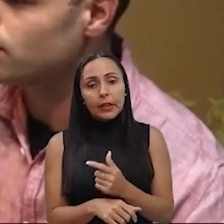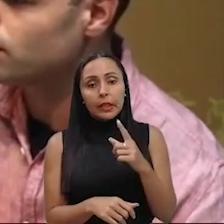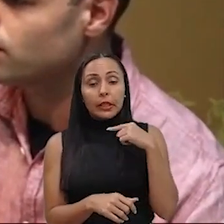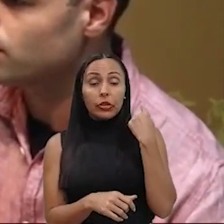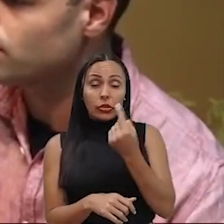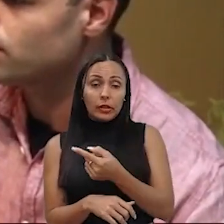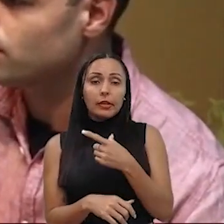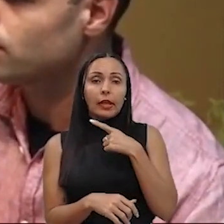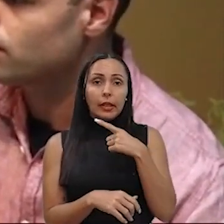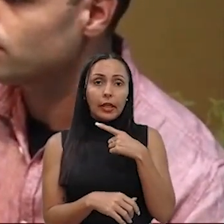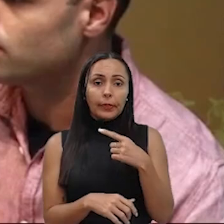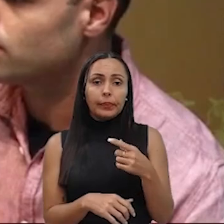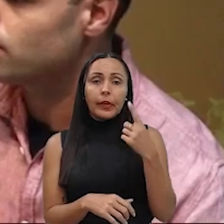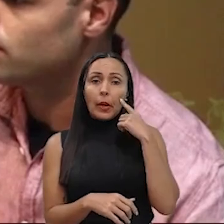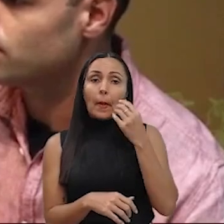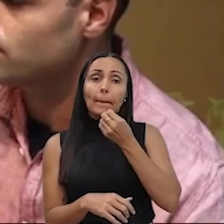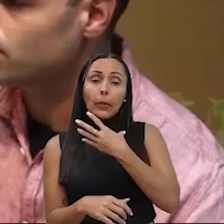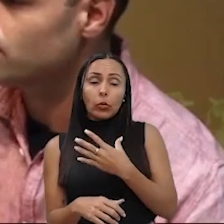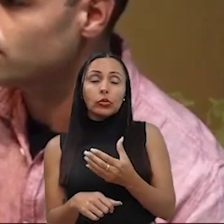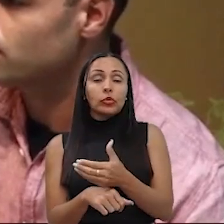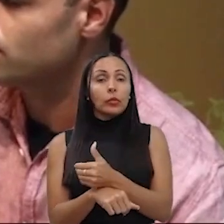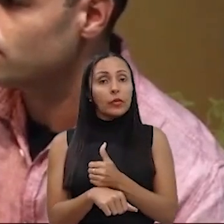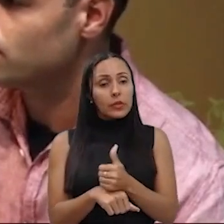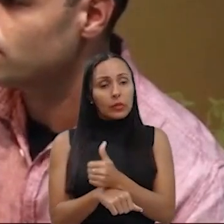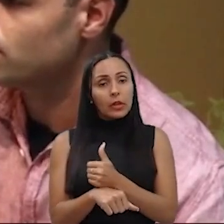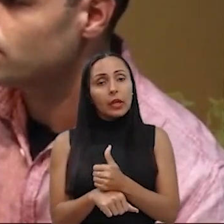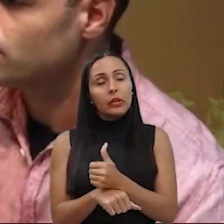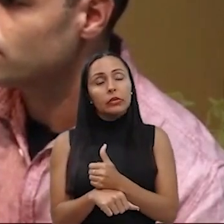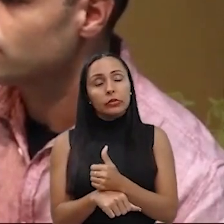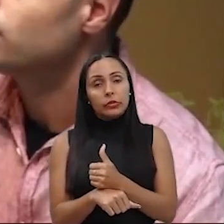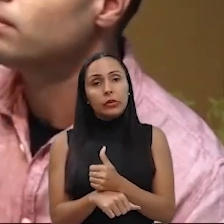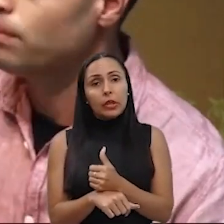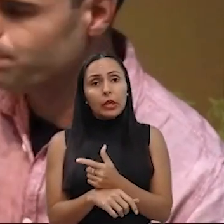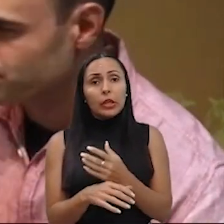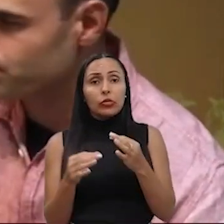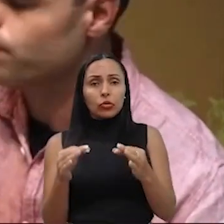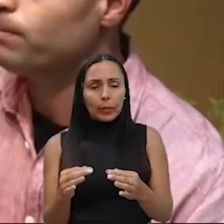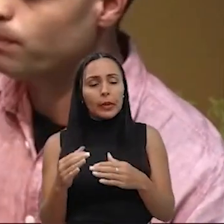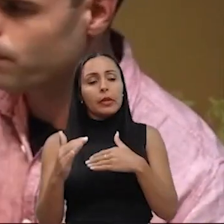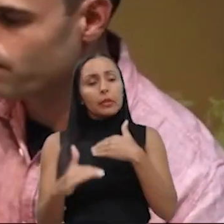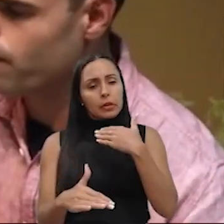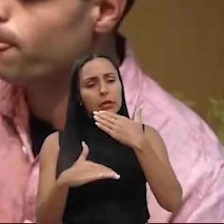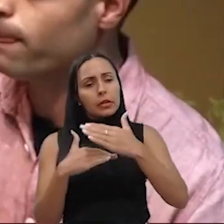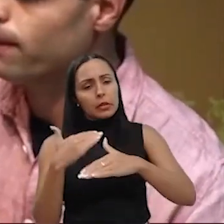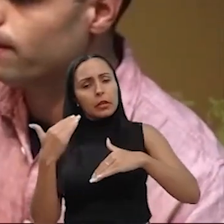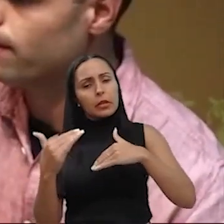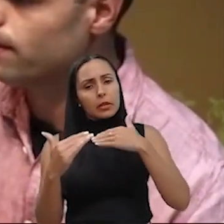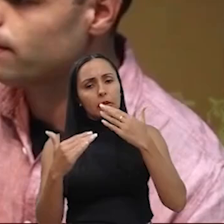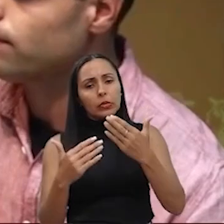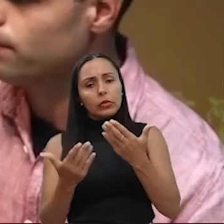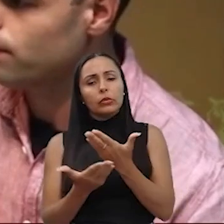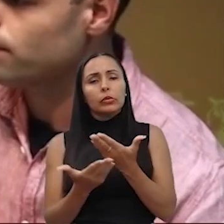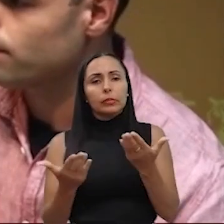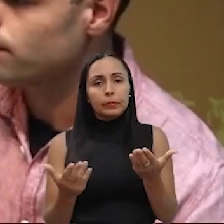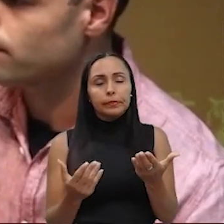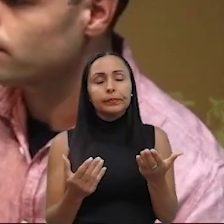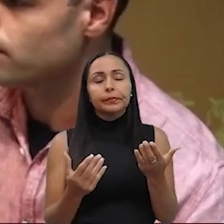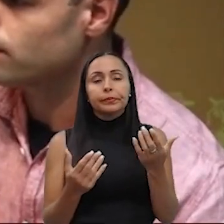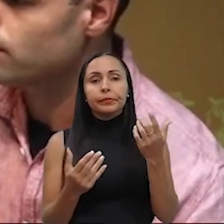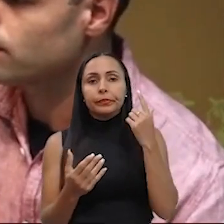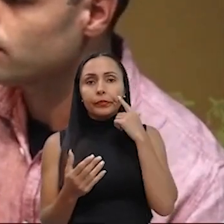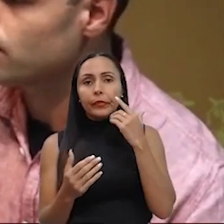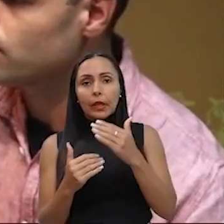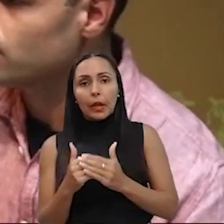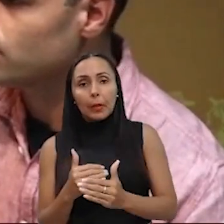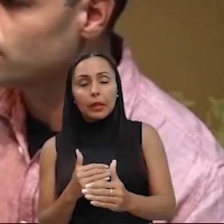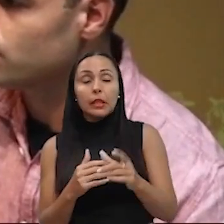tenha bons profissionais que justamente construa esse processo tradutório a partir também dessas